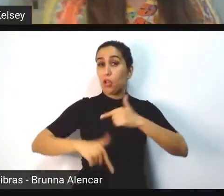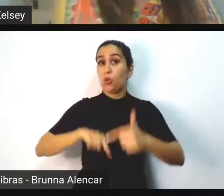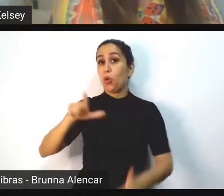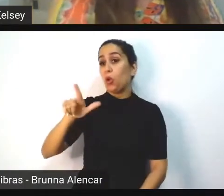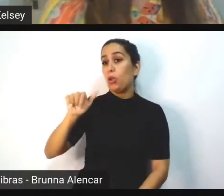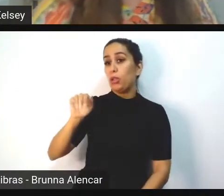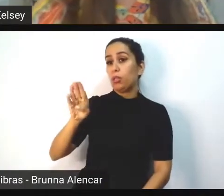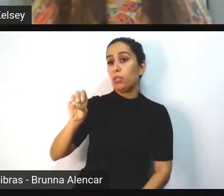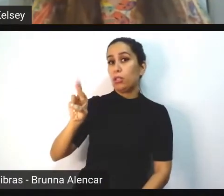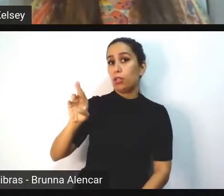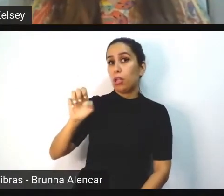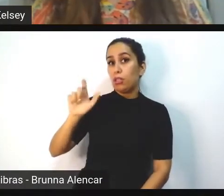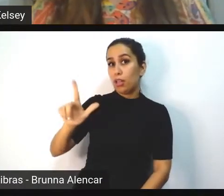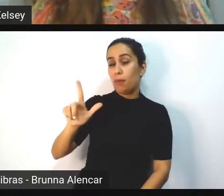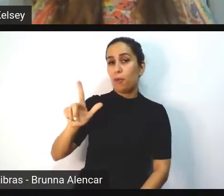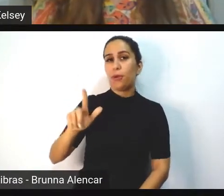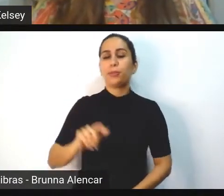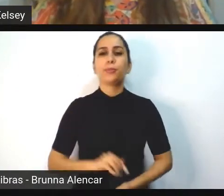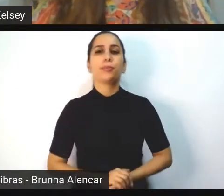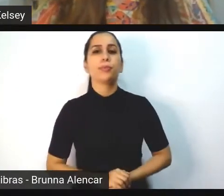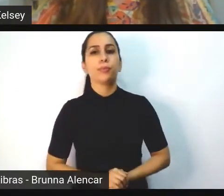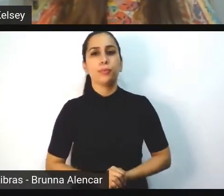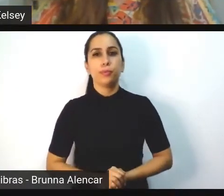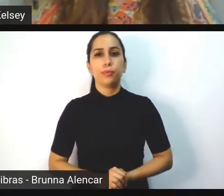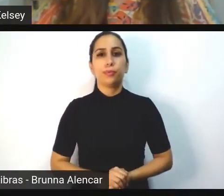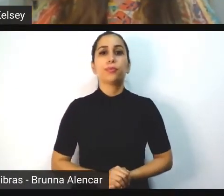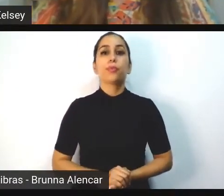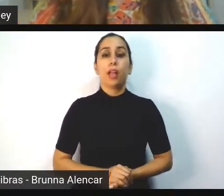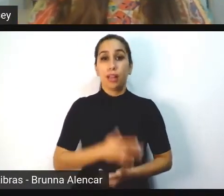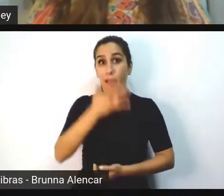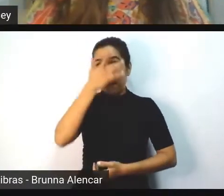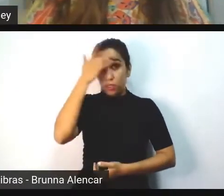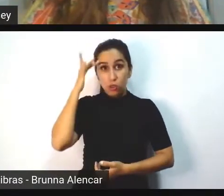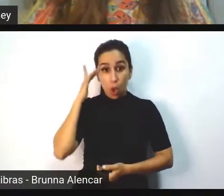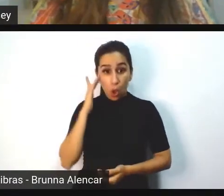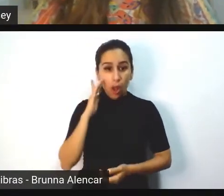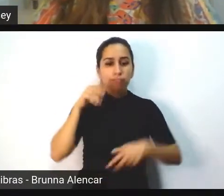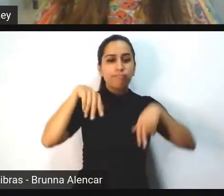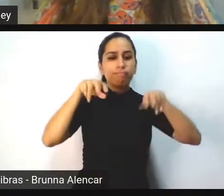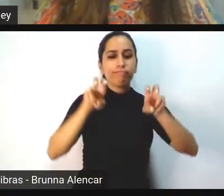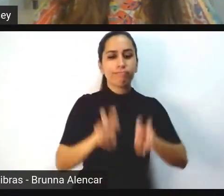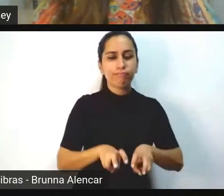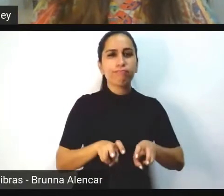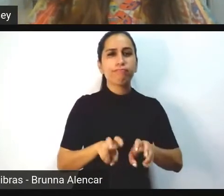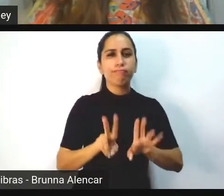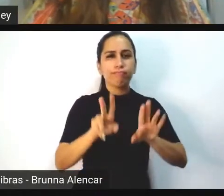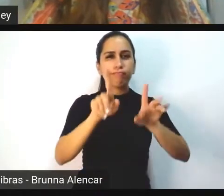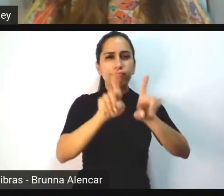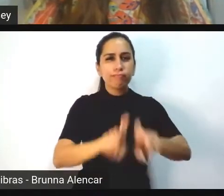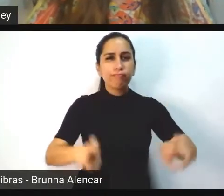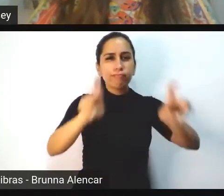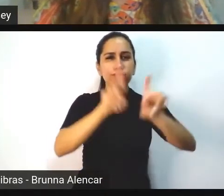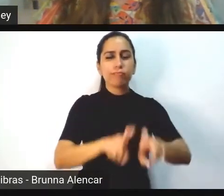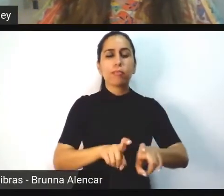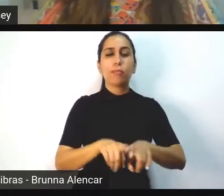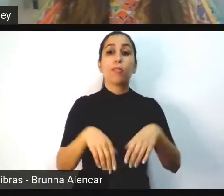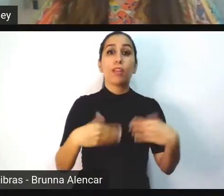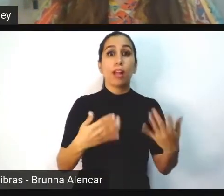de sentado com o computador. E no trabalho